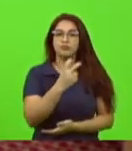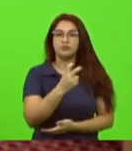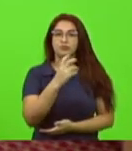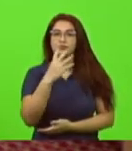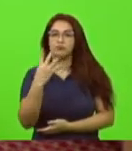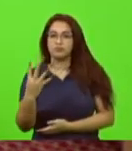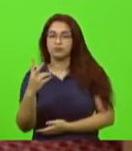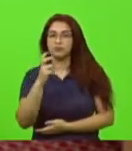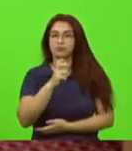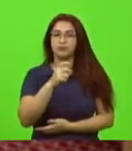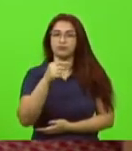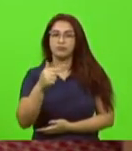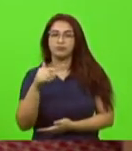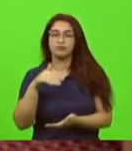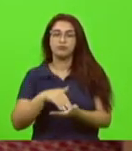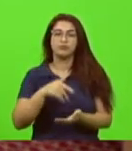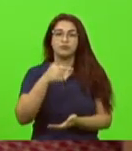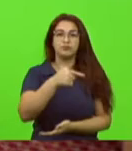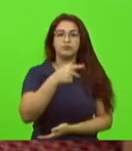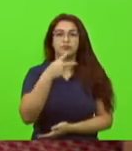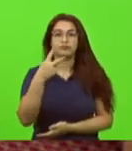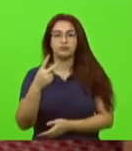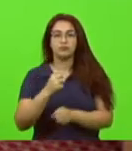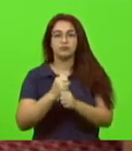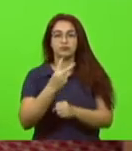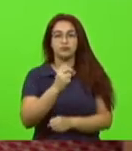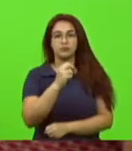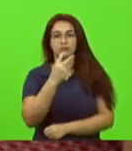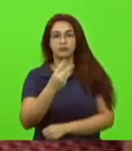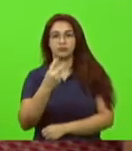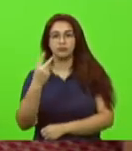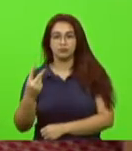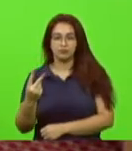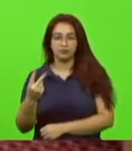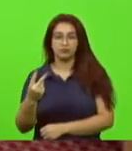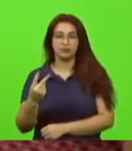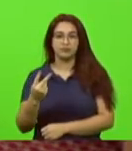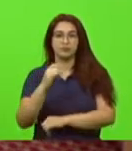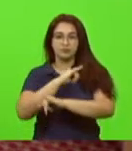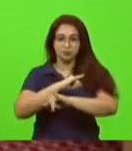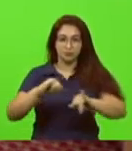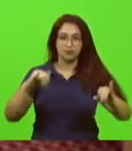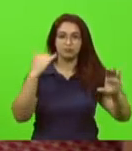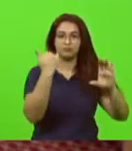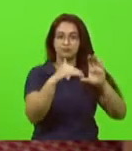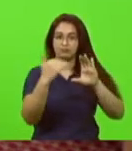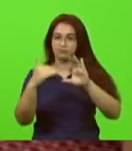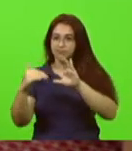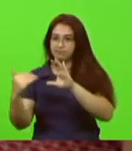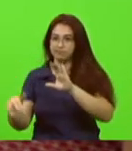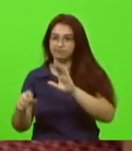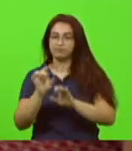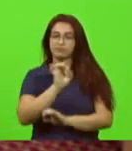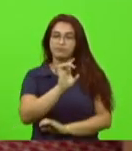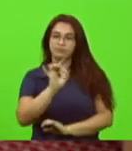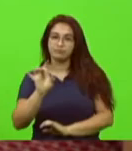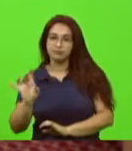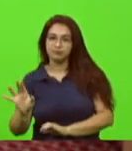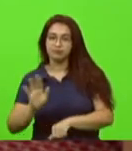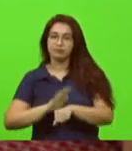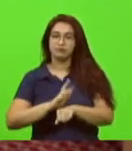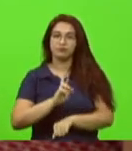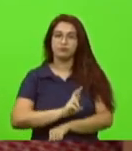54, 57 a 72 2022 e comunicou que encaminhará aos destinatários